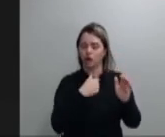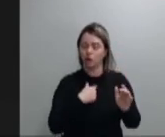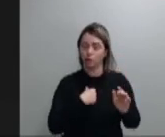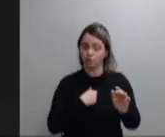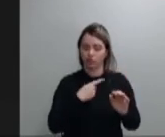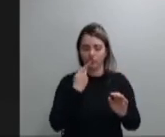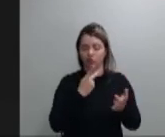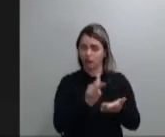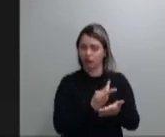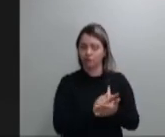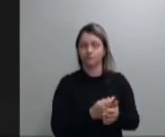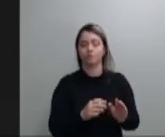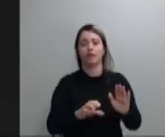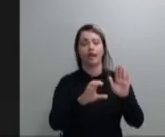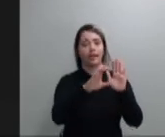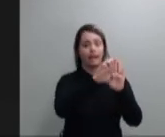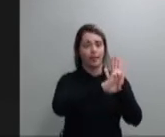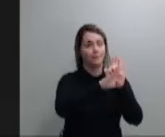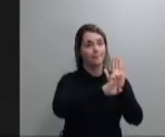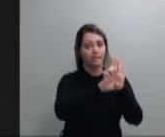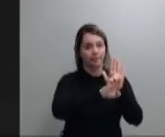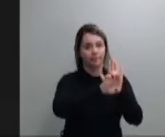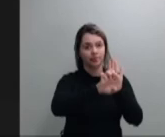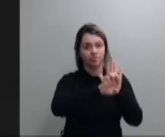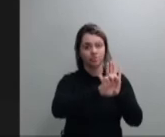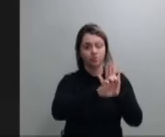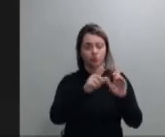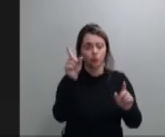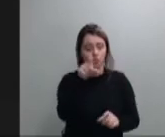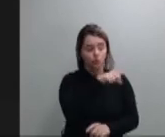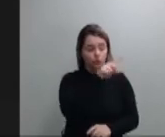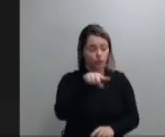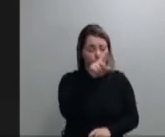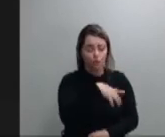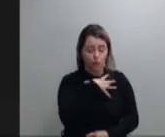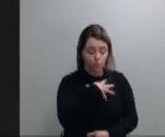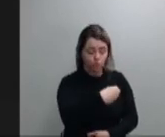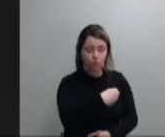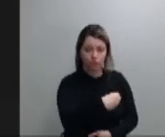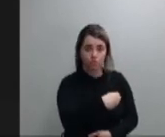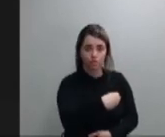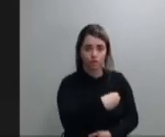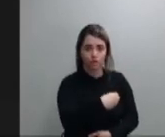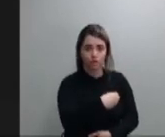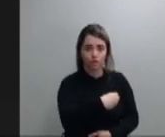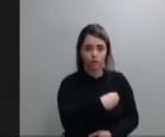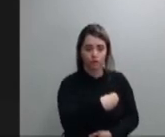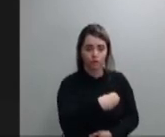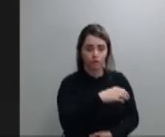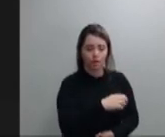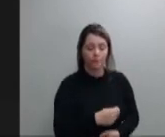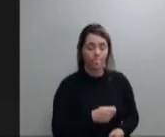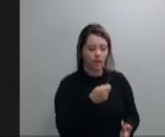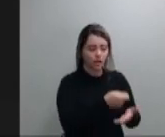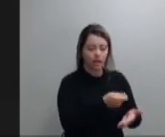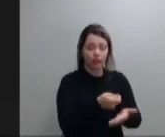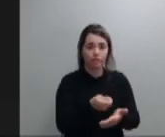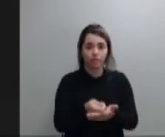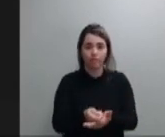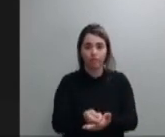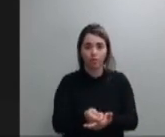emenda constitucional 93 excluiu o filho afetivo de perceber a pensão do pai afetivo quando ele falece